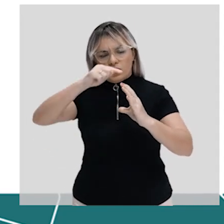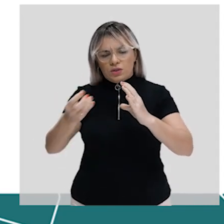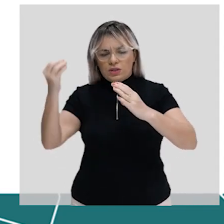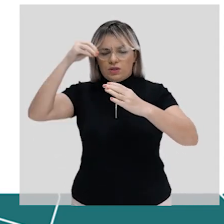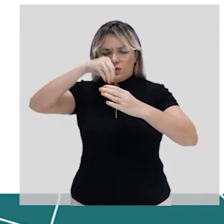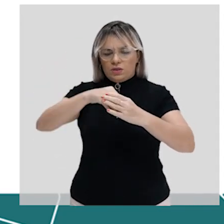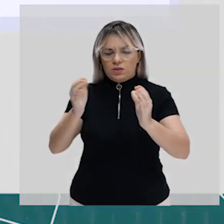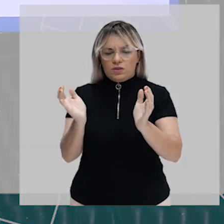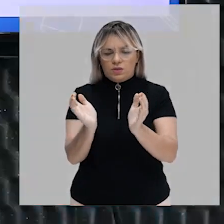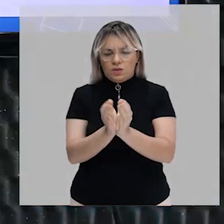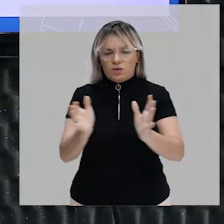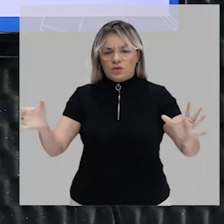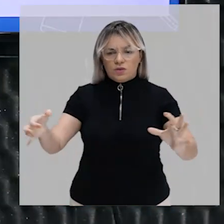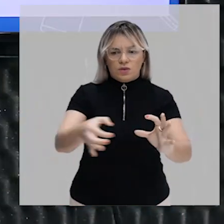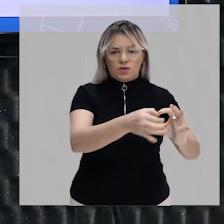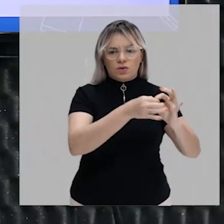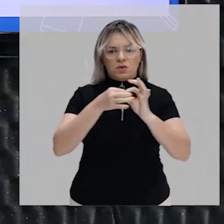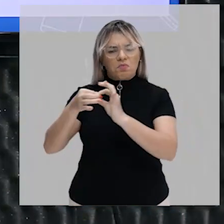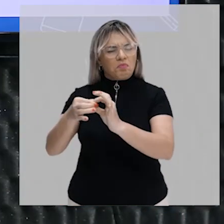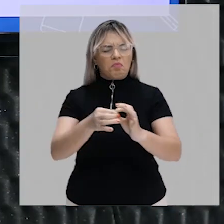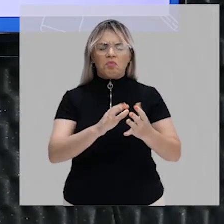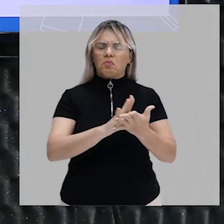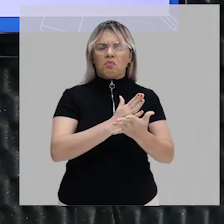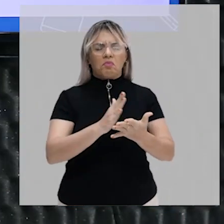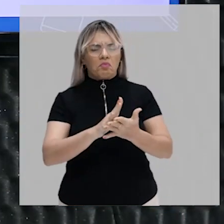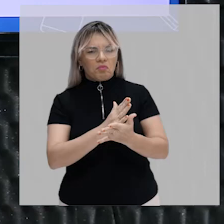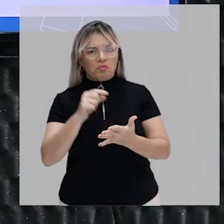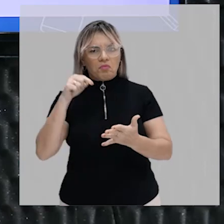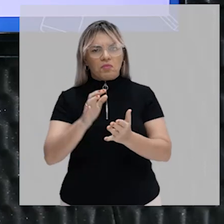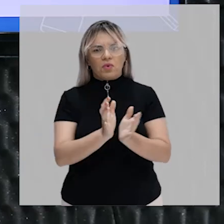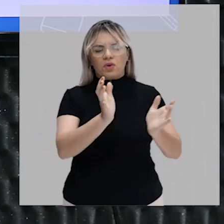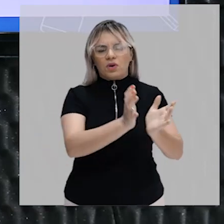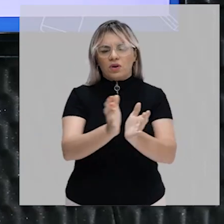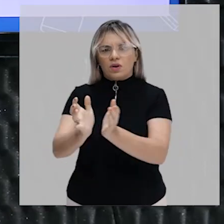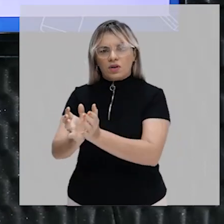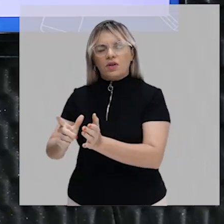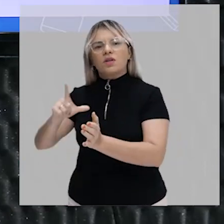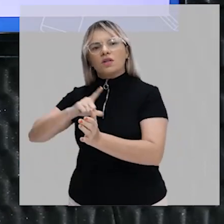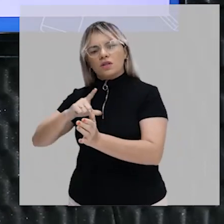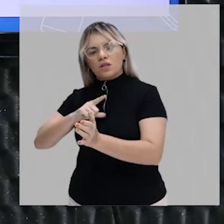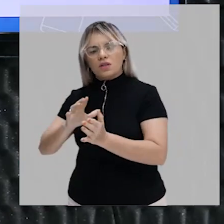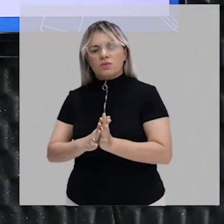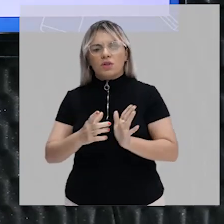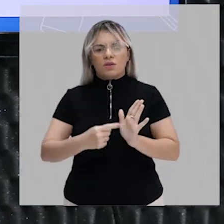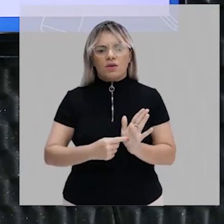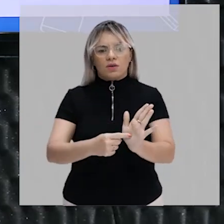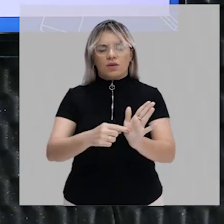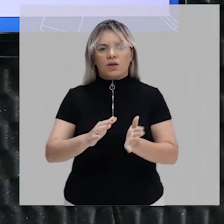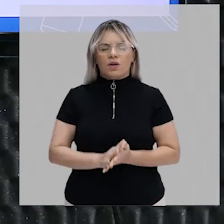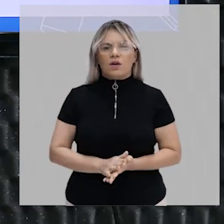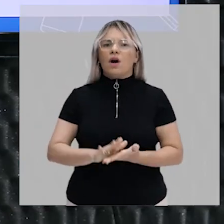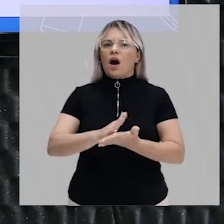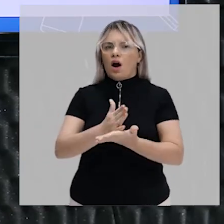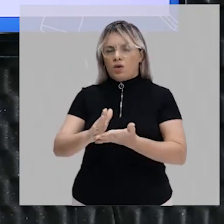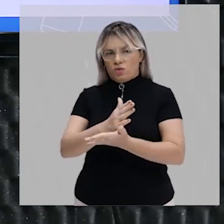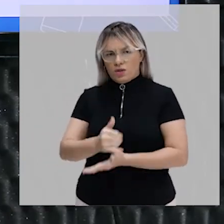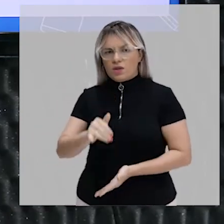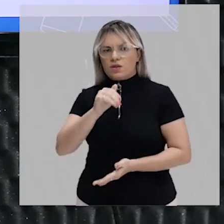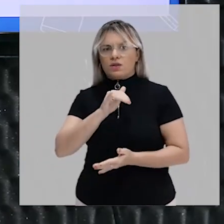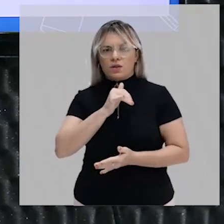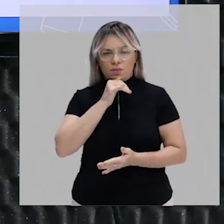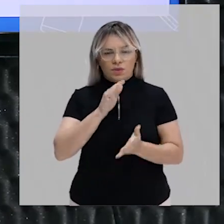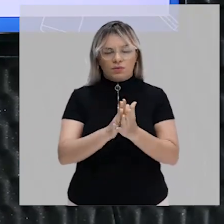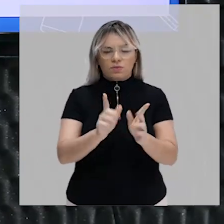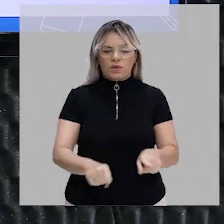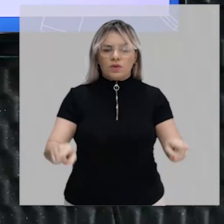união para qualquer, né, quantidade de conjuntos que temos lá. E vamos ver alguns exemplos também, tá?